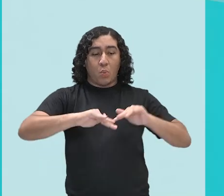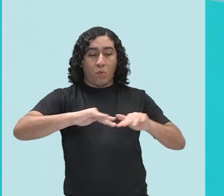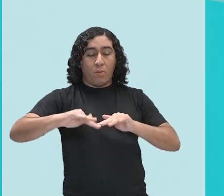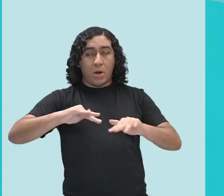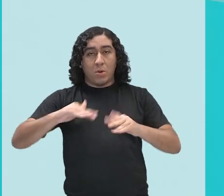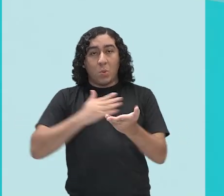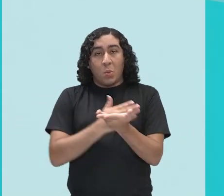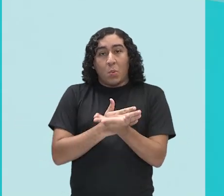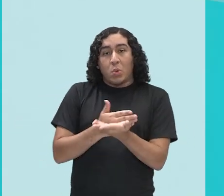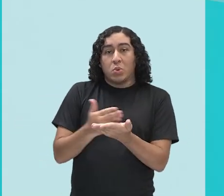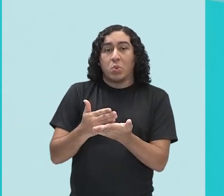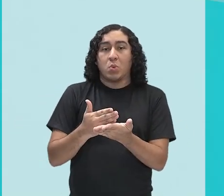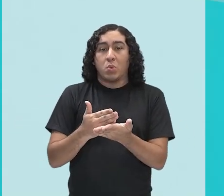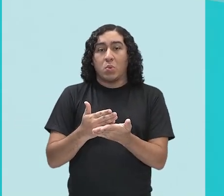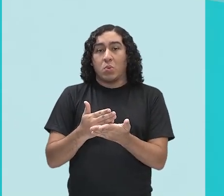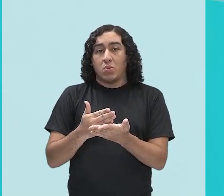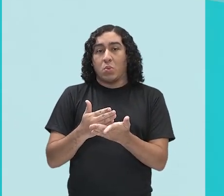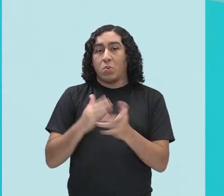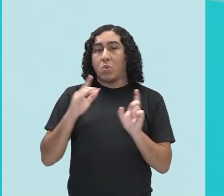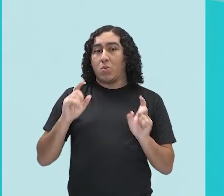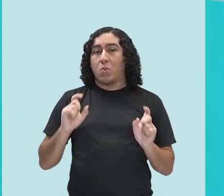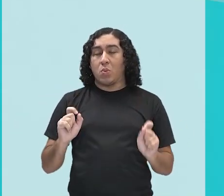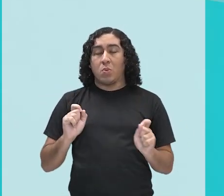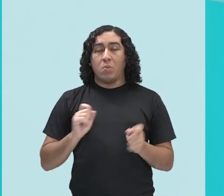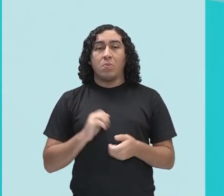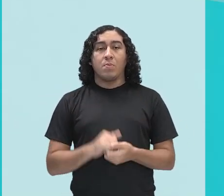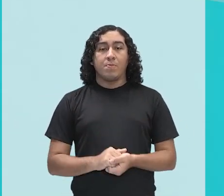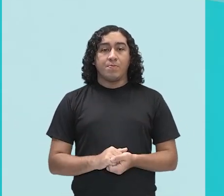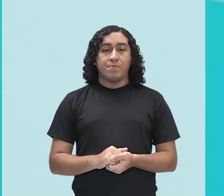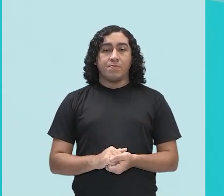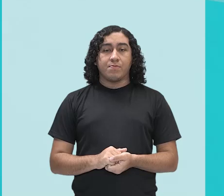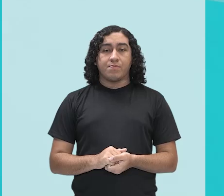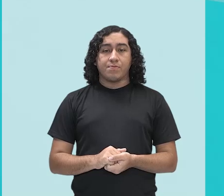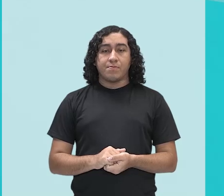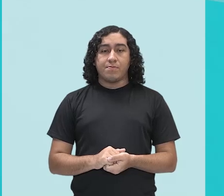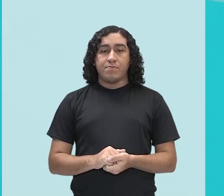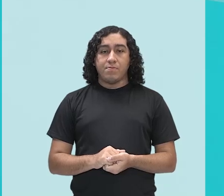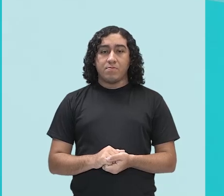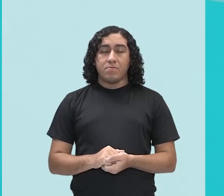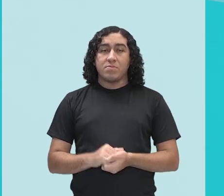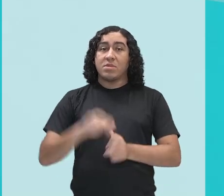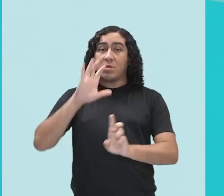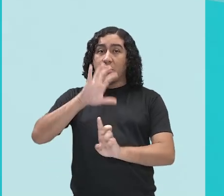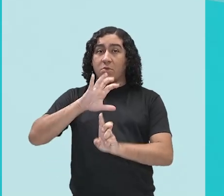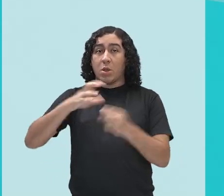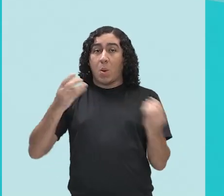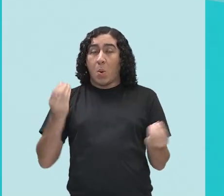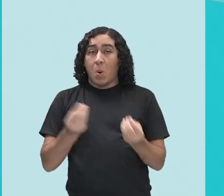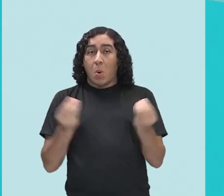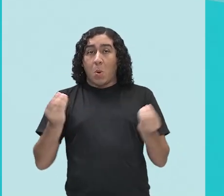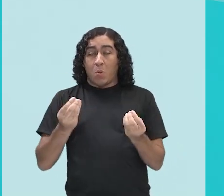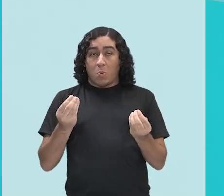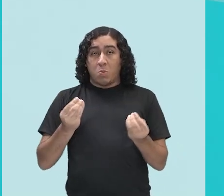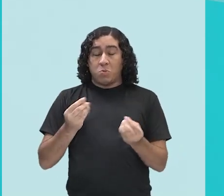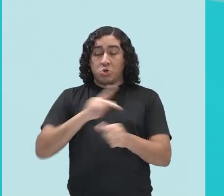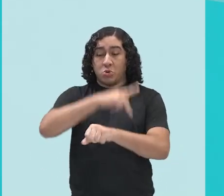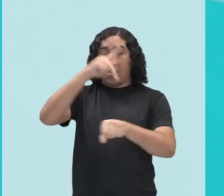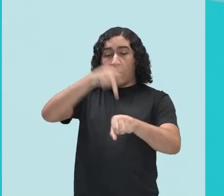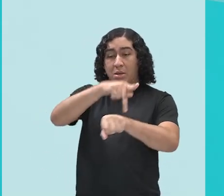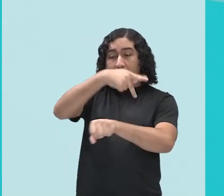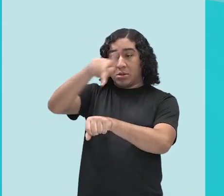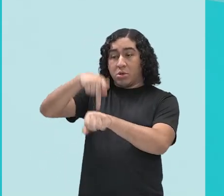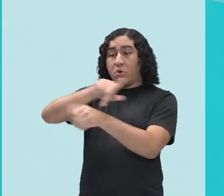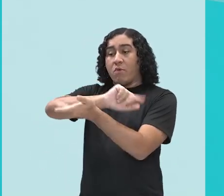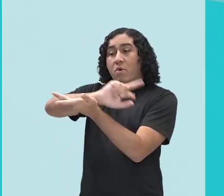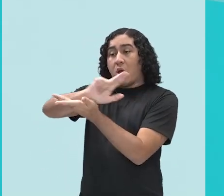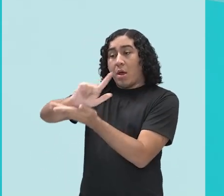influenciar as formas de ensino, né? Os sistemas de ensino dos países, de tal forma